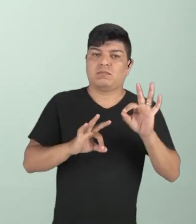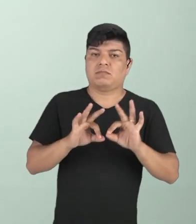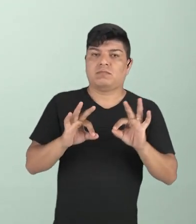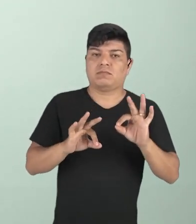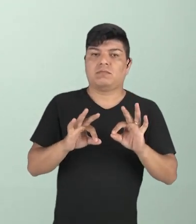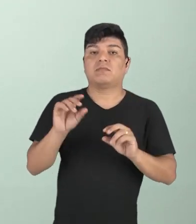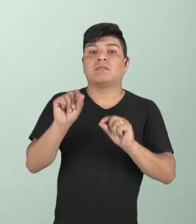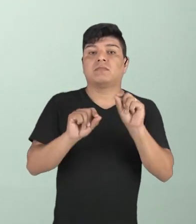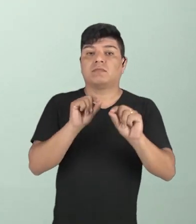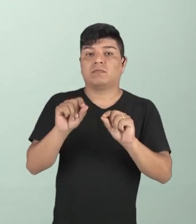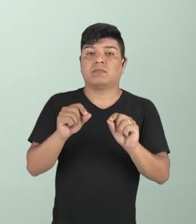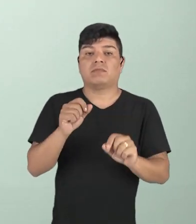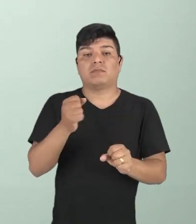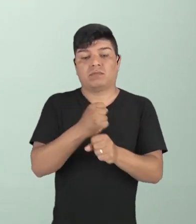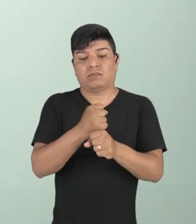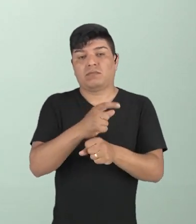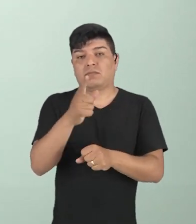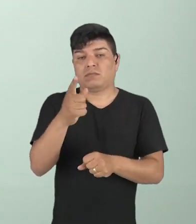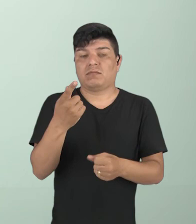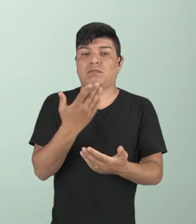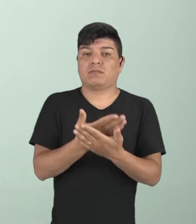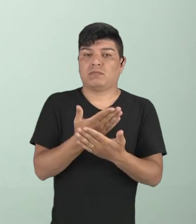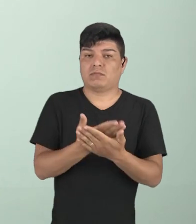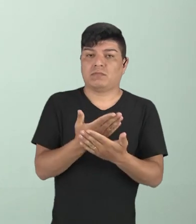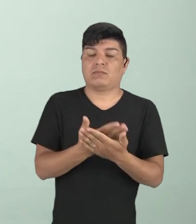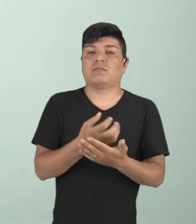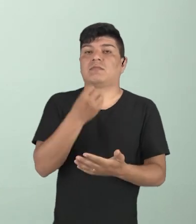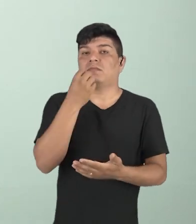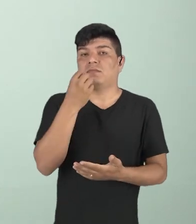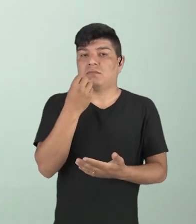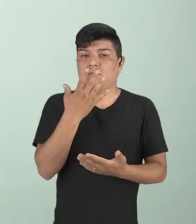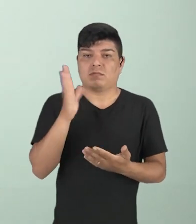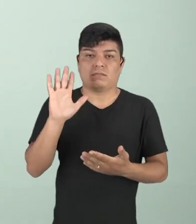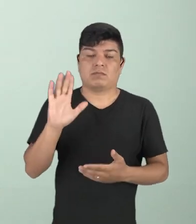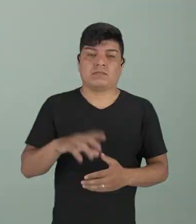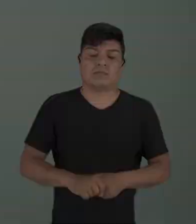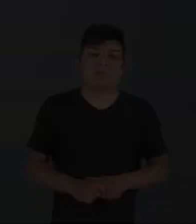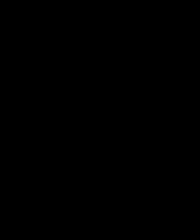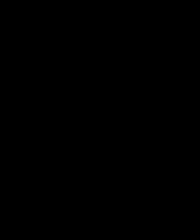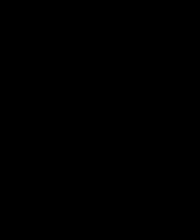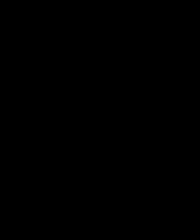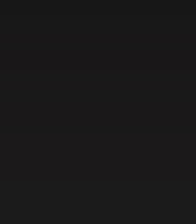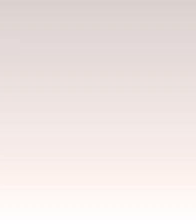por componente curricular e a série que você está estudando, tá bom? Bom, é isso, até mais!